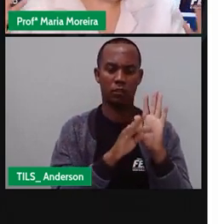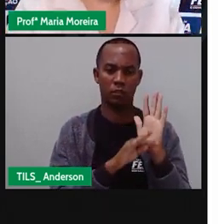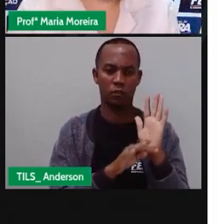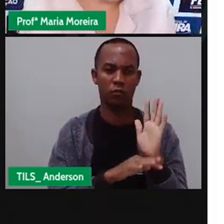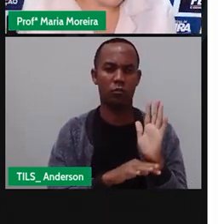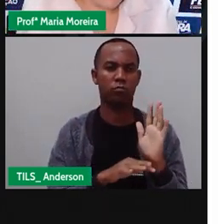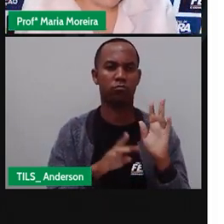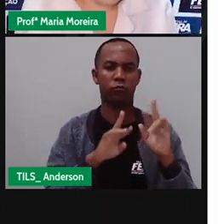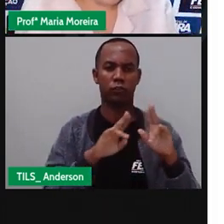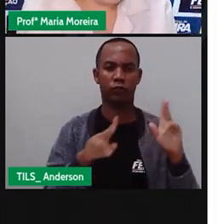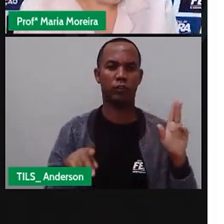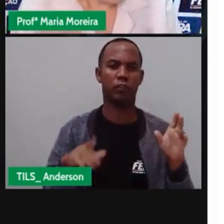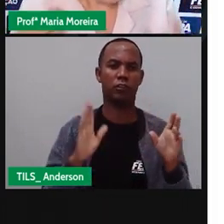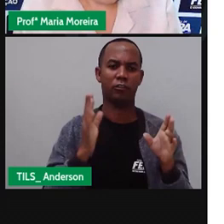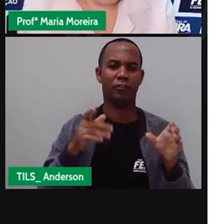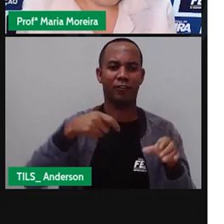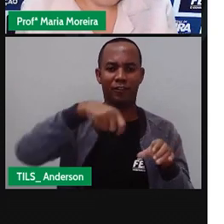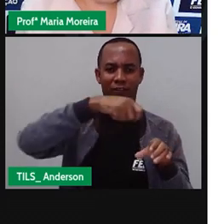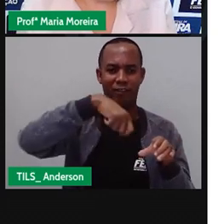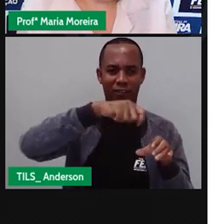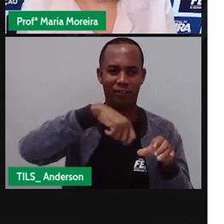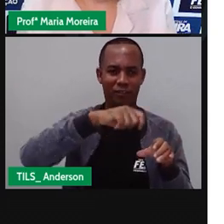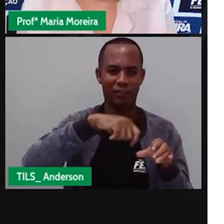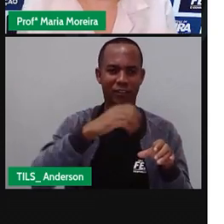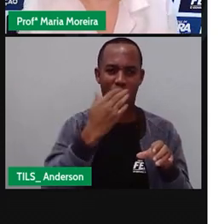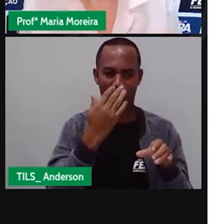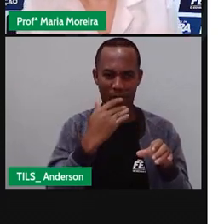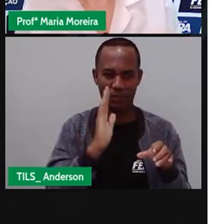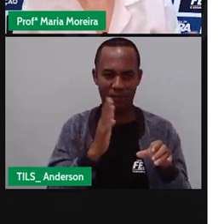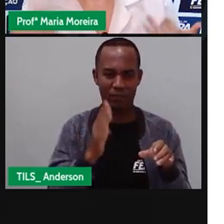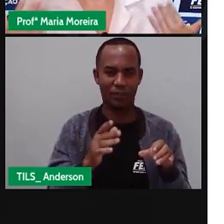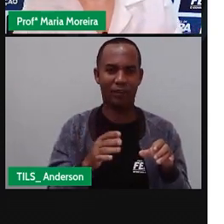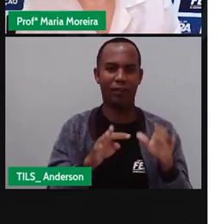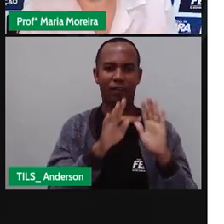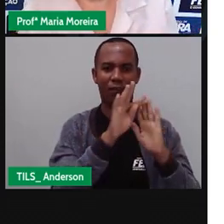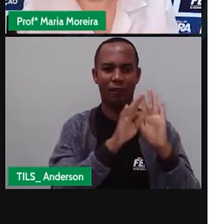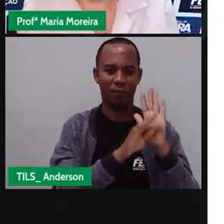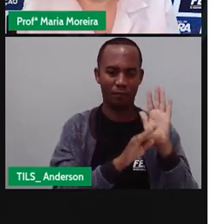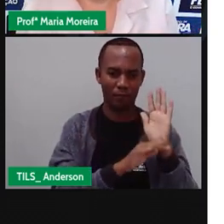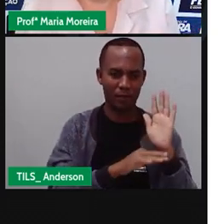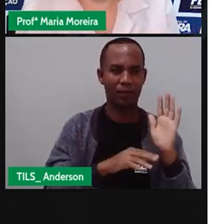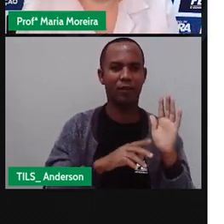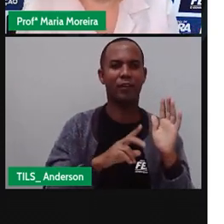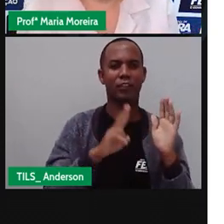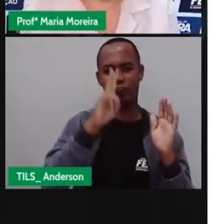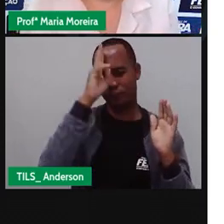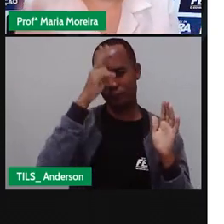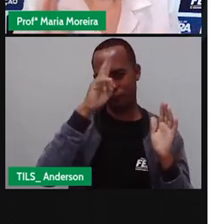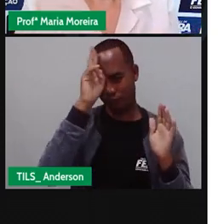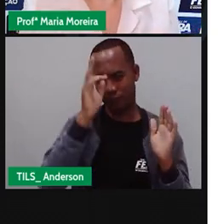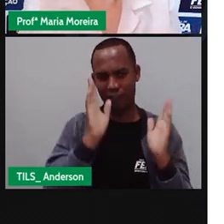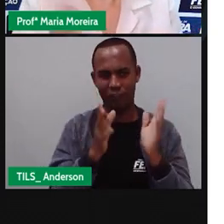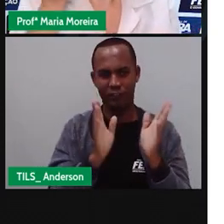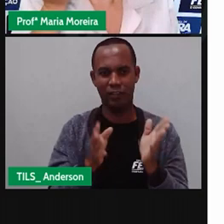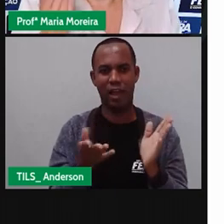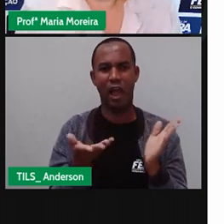Já fizemos receitas, contos, não foi isso? Agora já falamos mais uma vez sobre poesia e vem com a